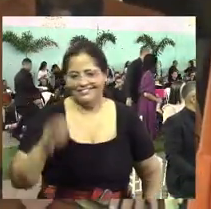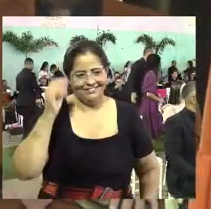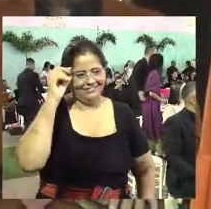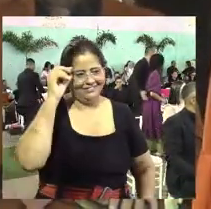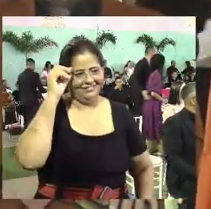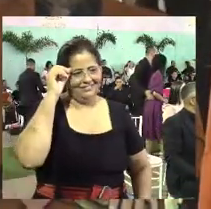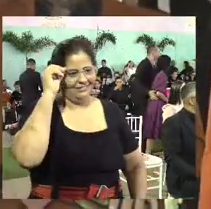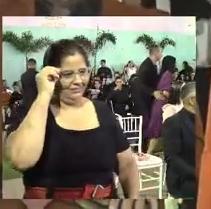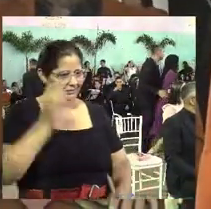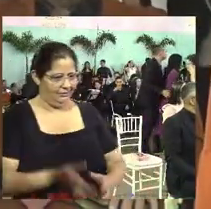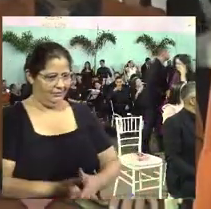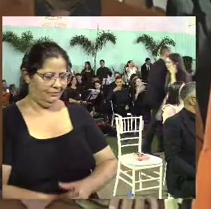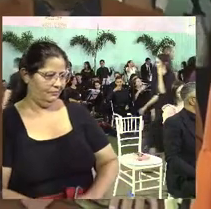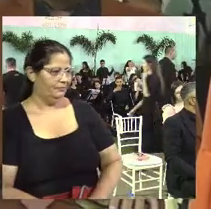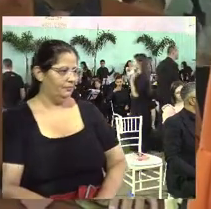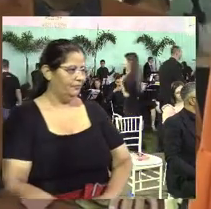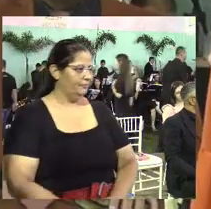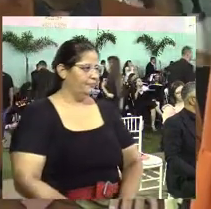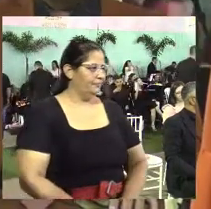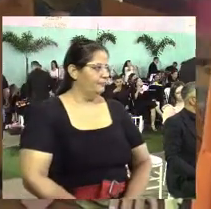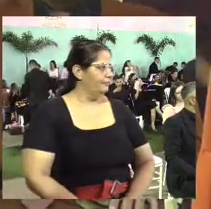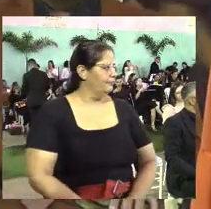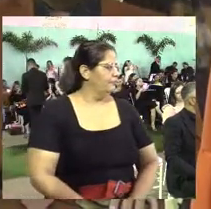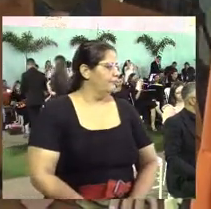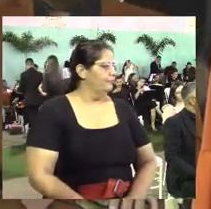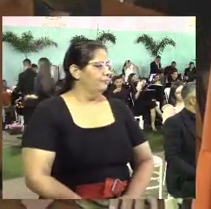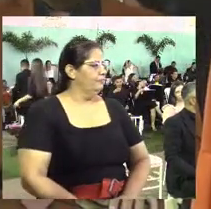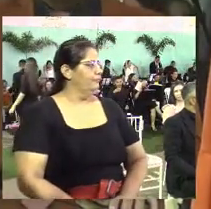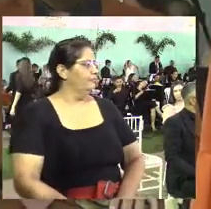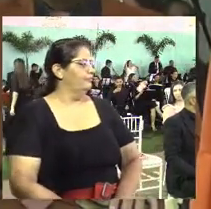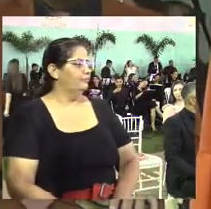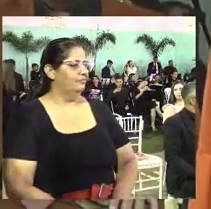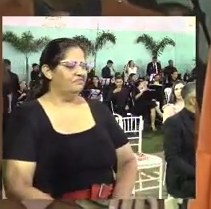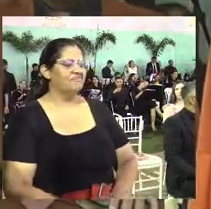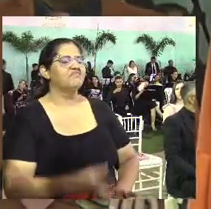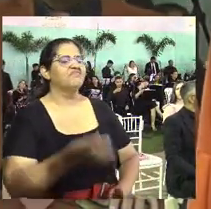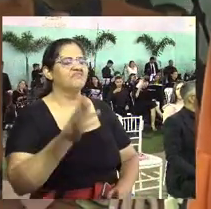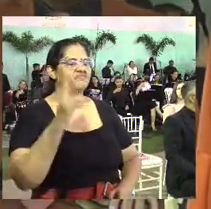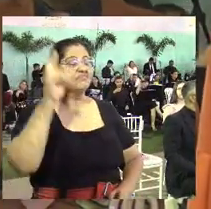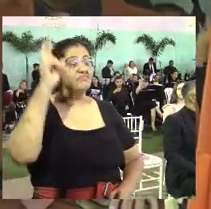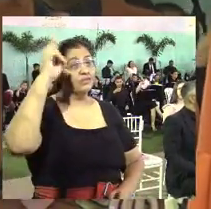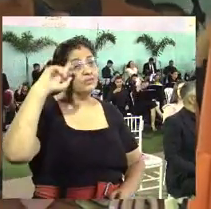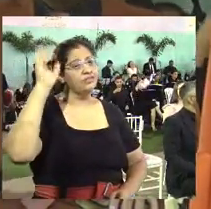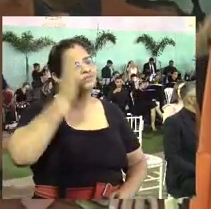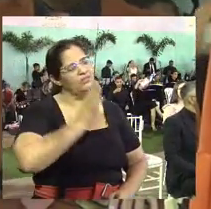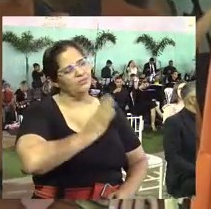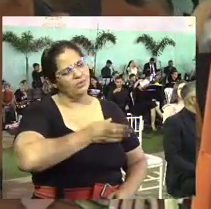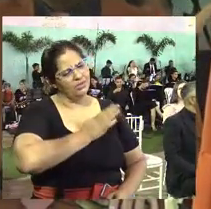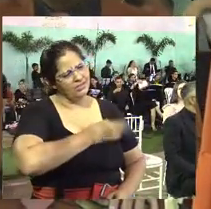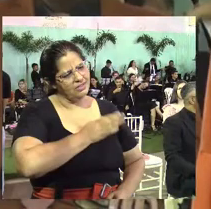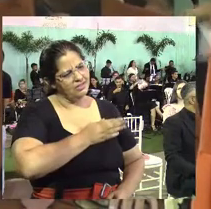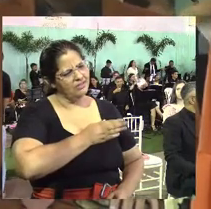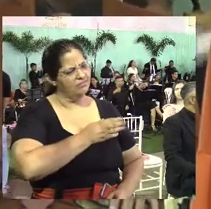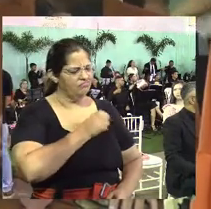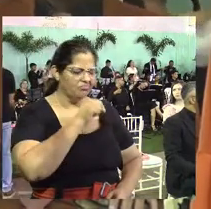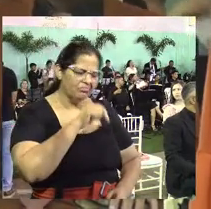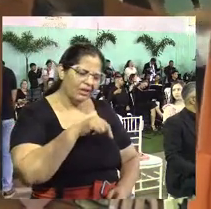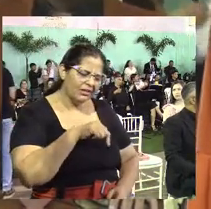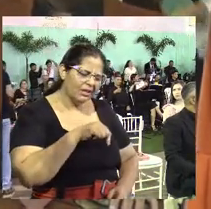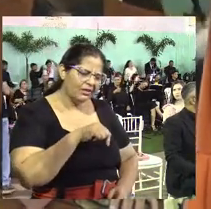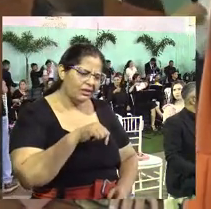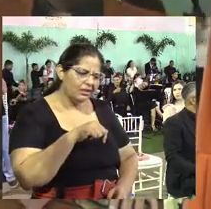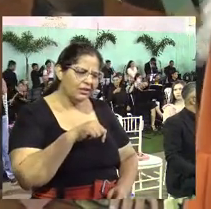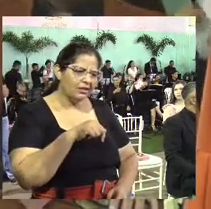e esse ano o senhor colocou no meu coração para que ela pudesse também fazer parte do Aviva mas não